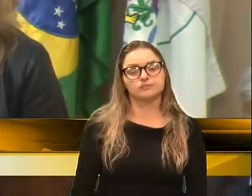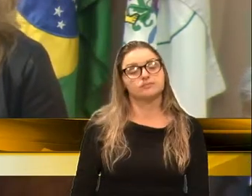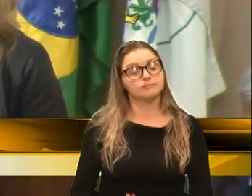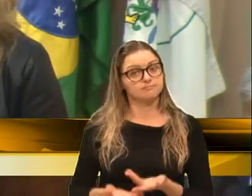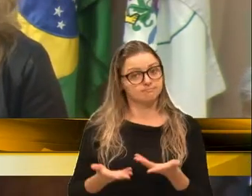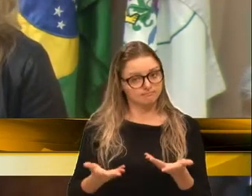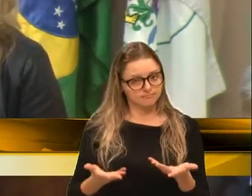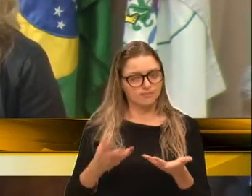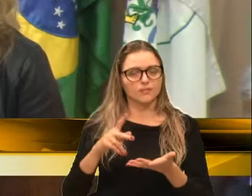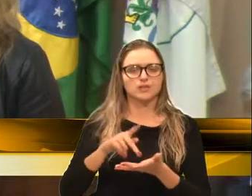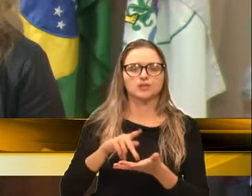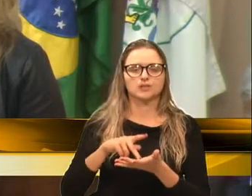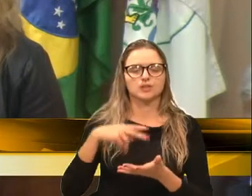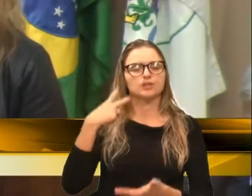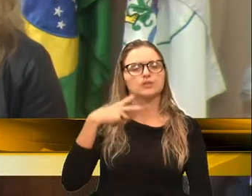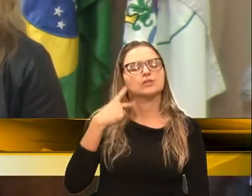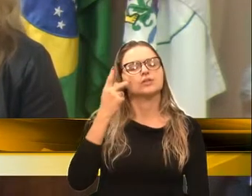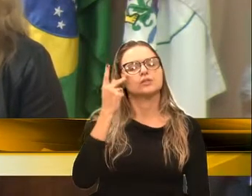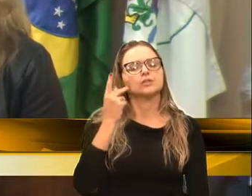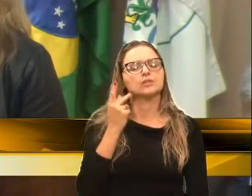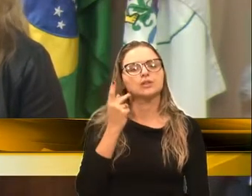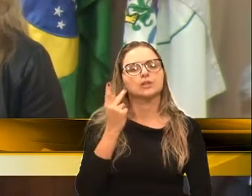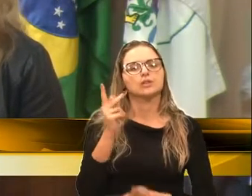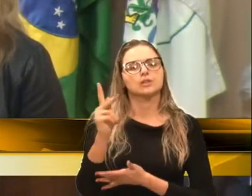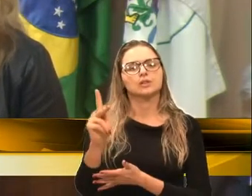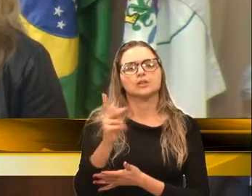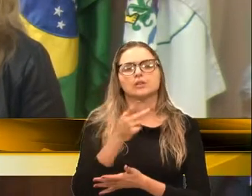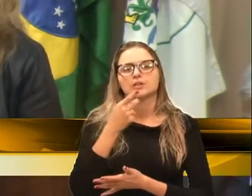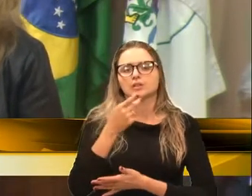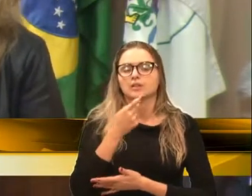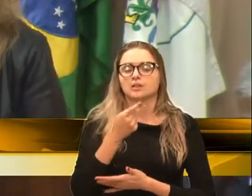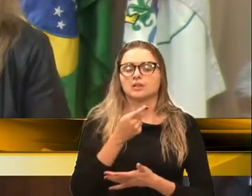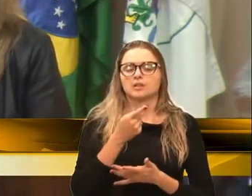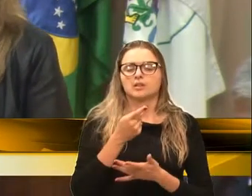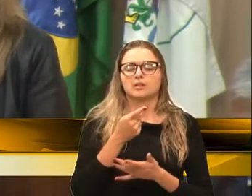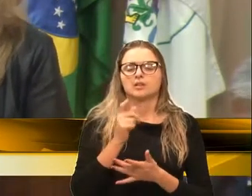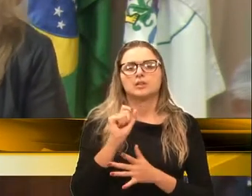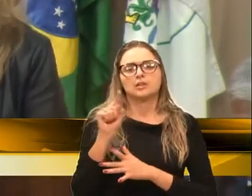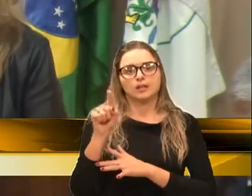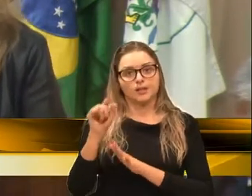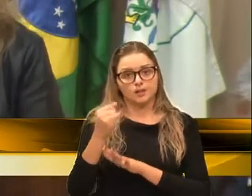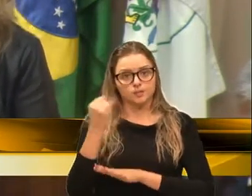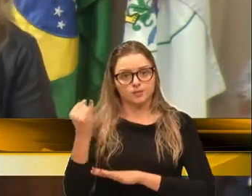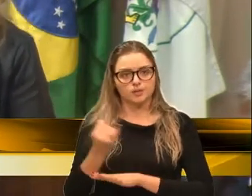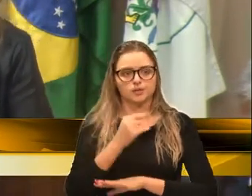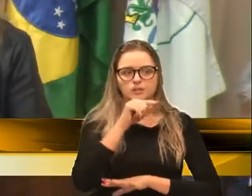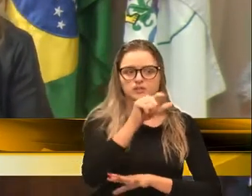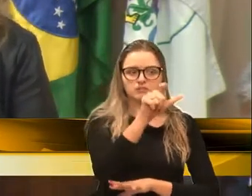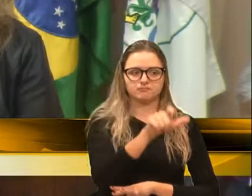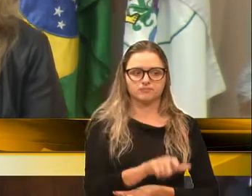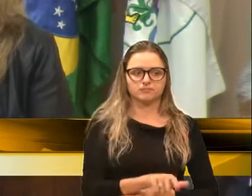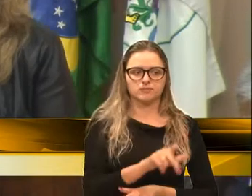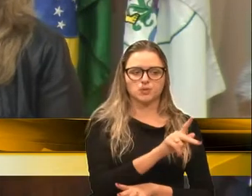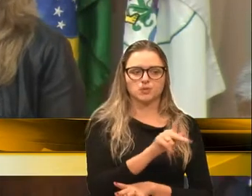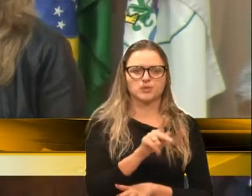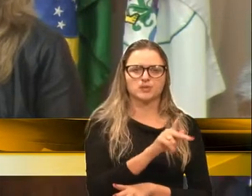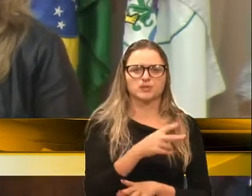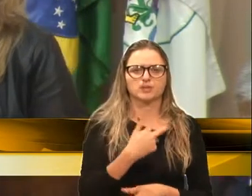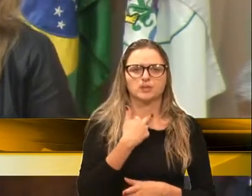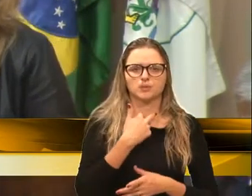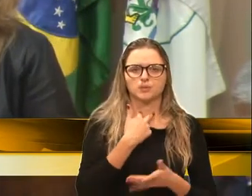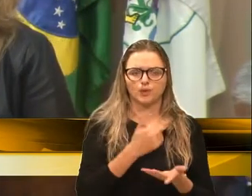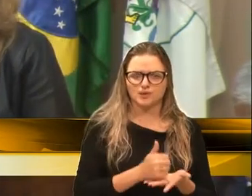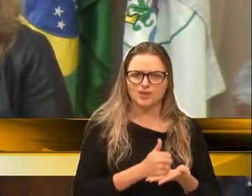Realmente, vereador Renato, essa manifestação é lamentável. Eu acredito que ninguém, em sua consciência, possa